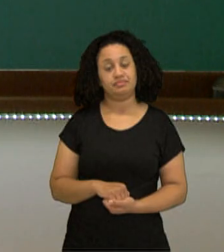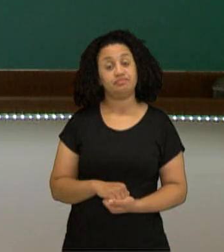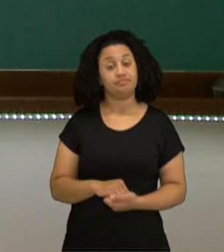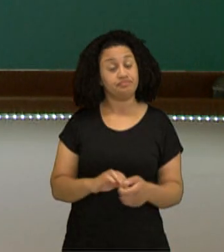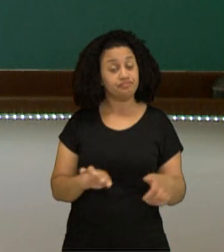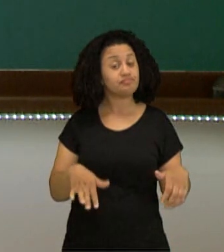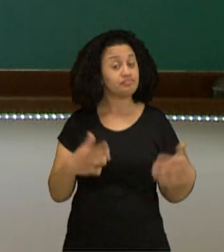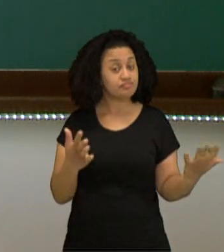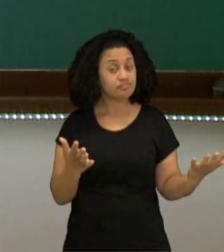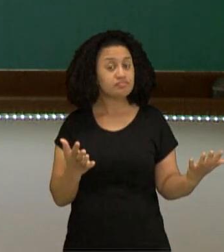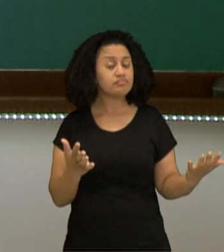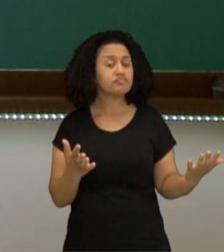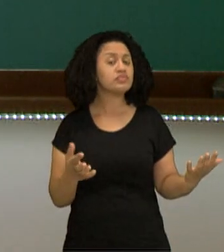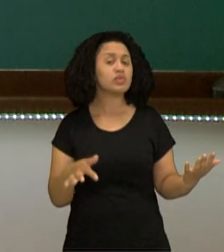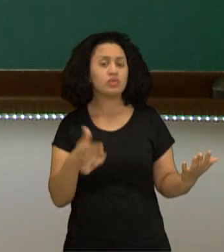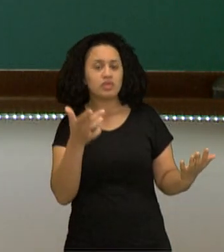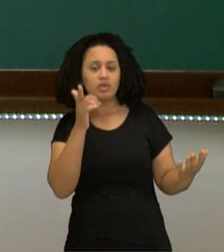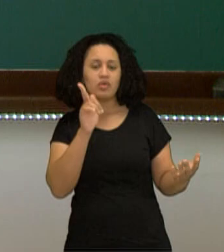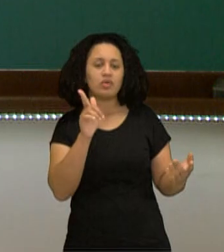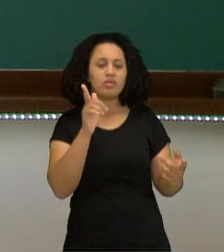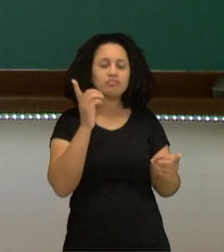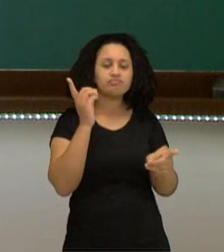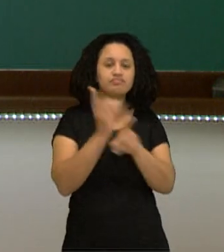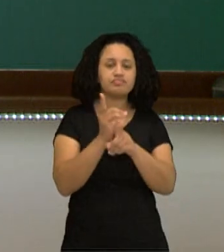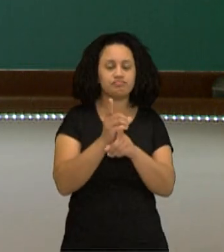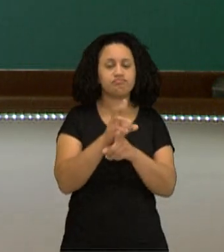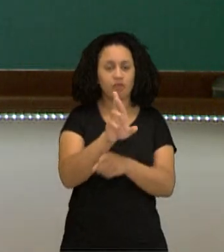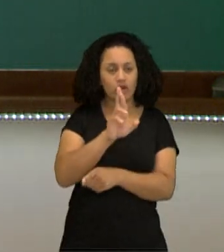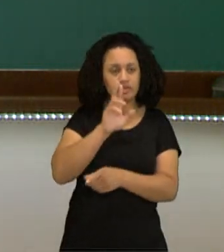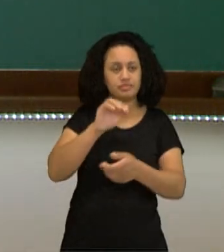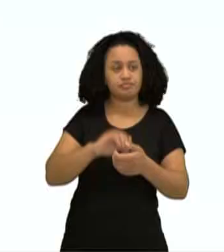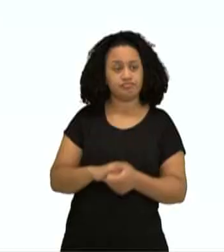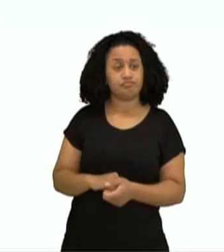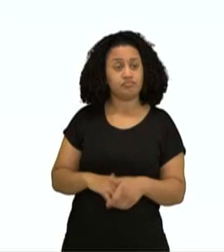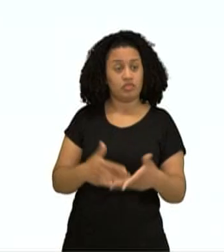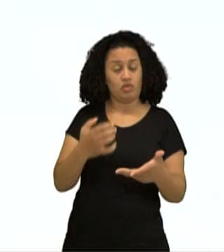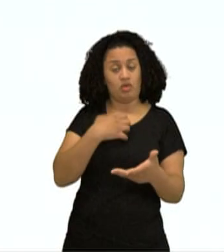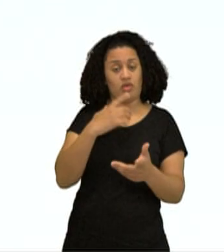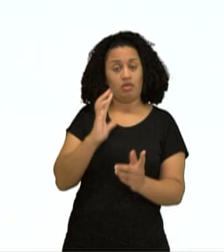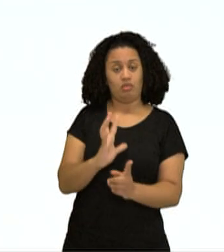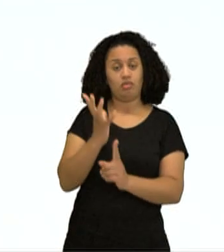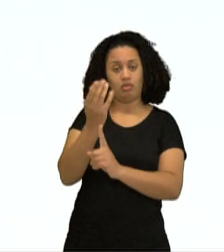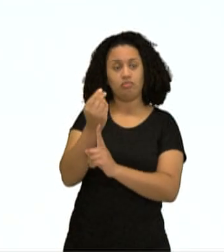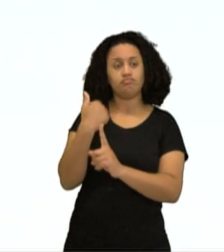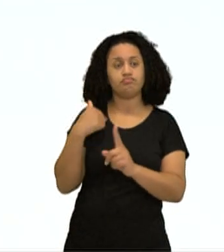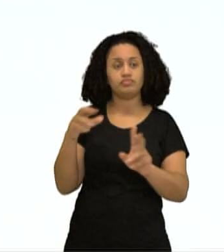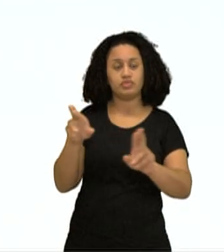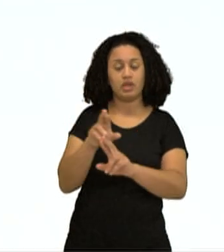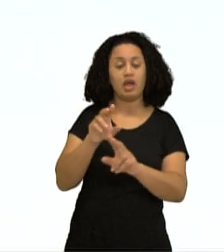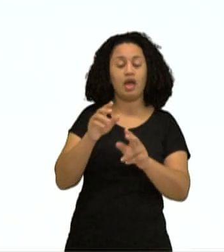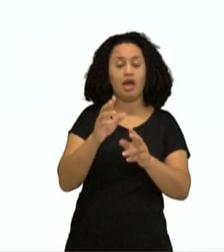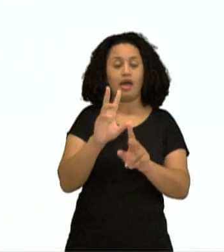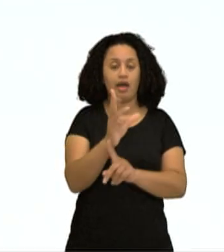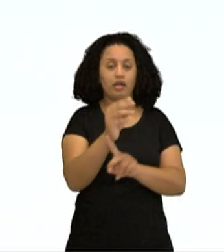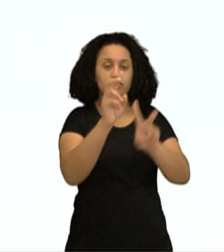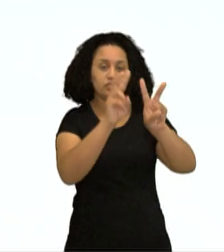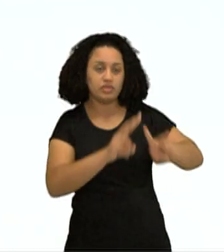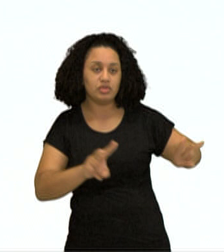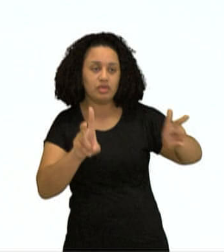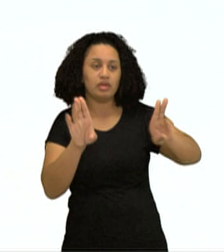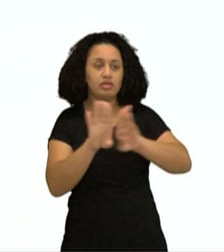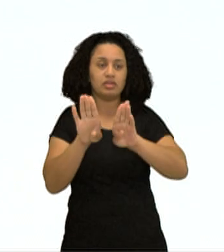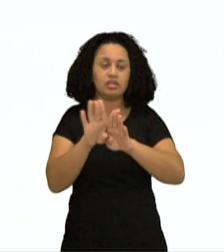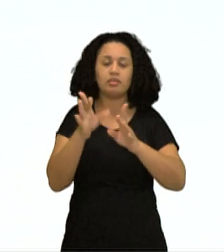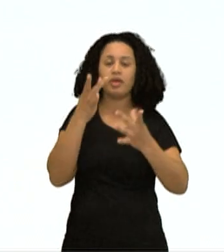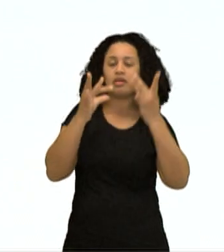E aí, galera, encontrou a resposta? Vamos lá? Uma forma de arte que combina artes visuais e um